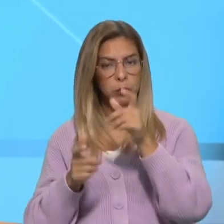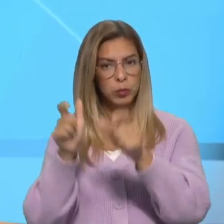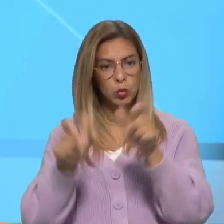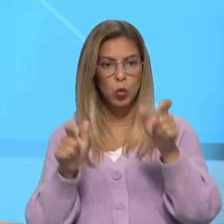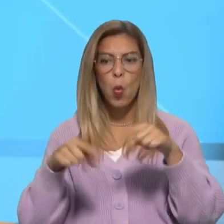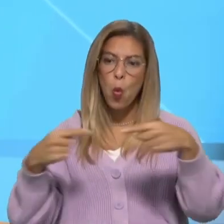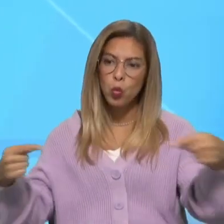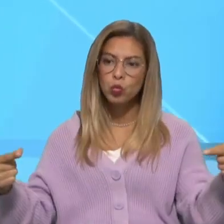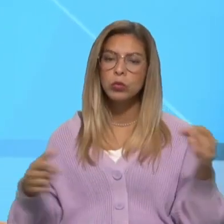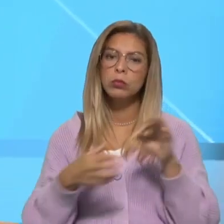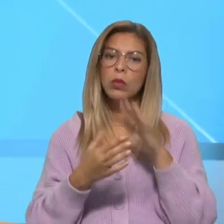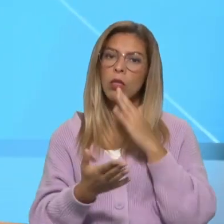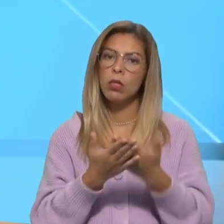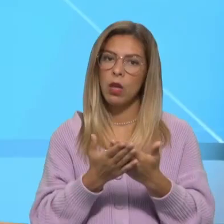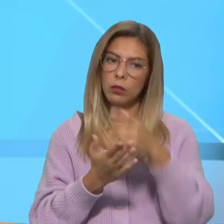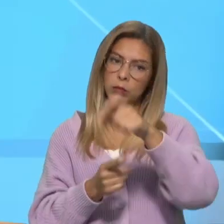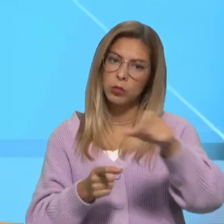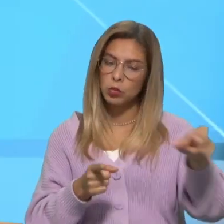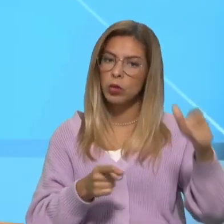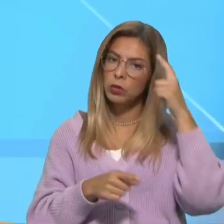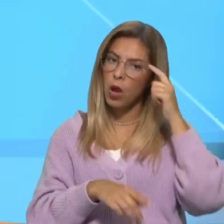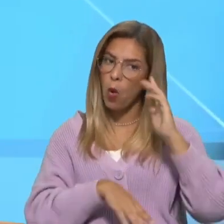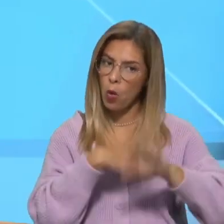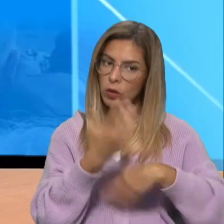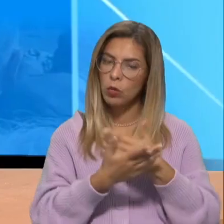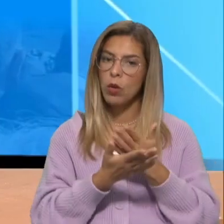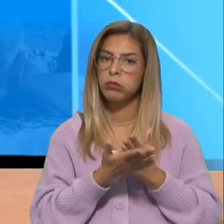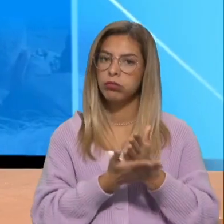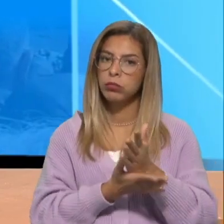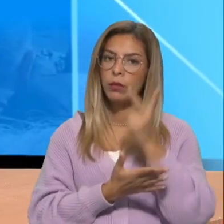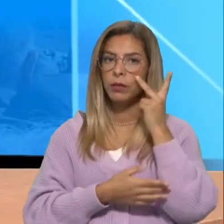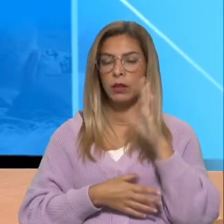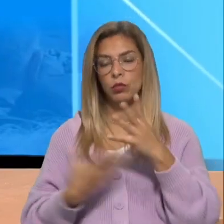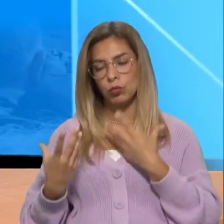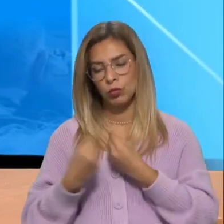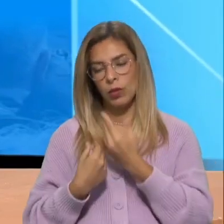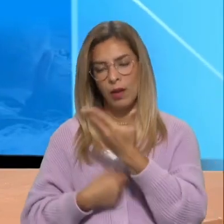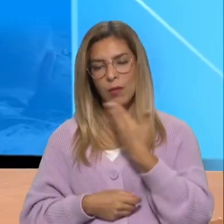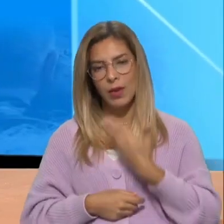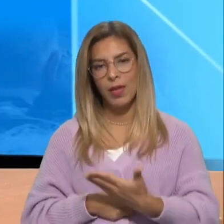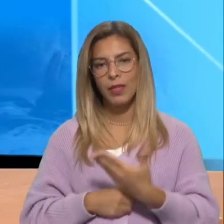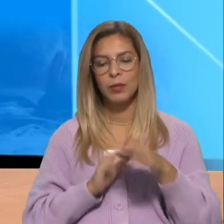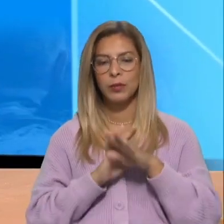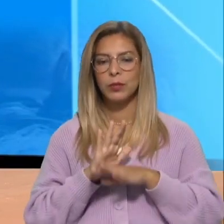por pessoas que cá chegam no seu percurso de vida. Obrigado, Inês, por ter estado aqui no programa Eclésia a apresentar este livro, este